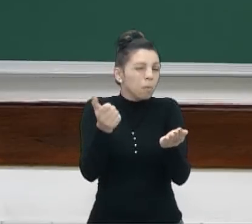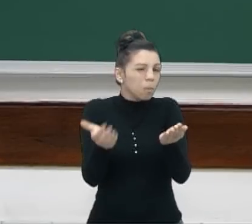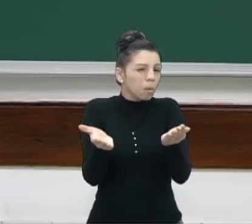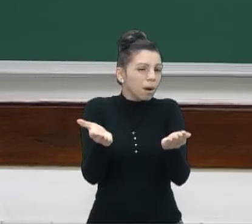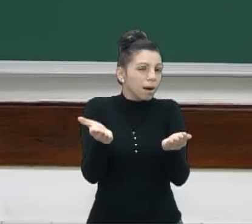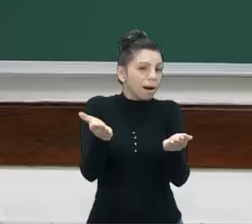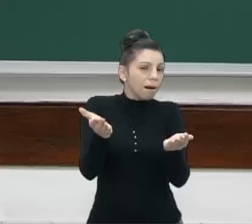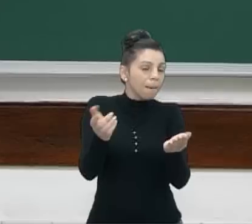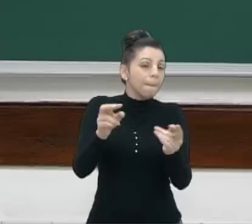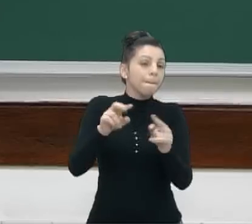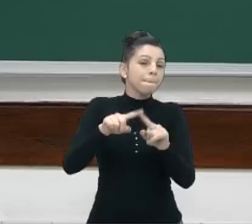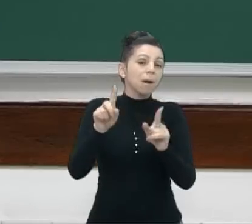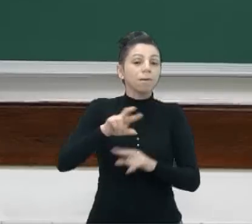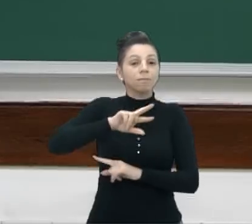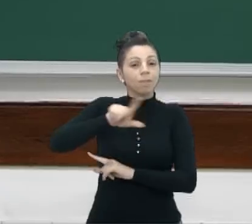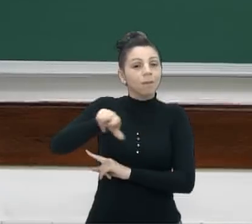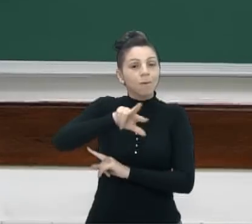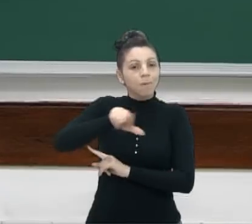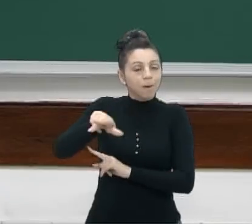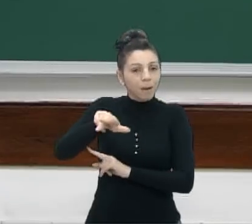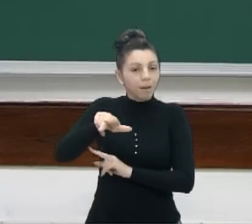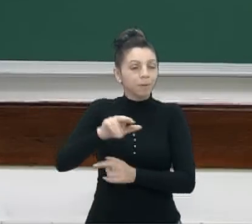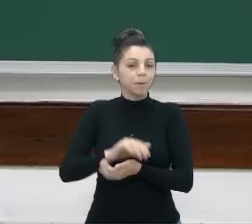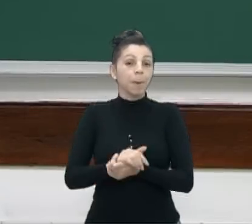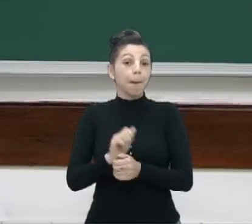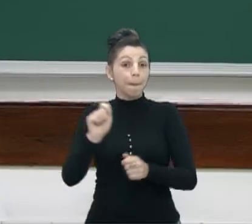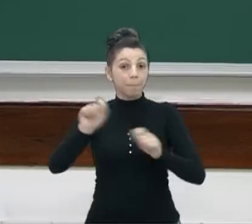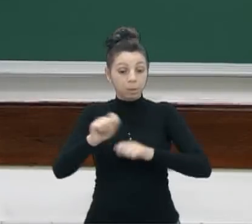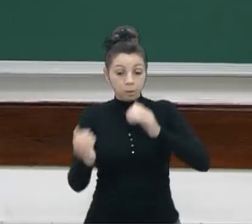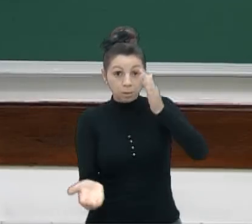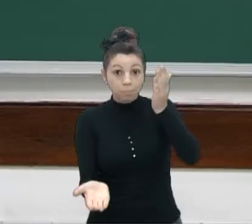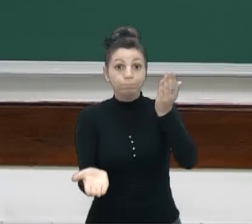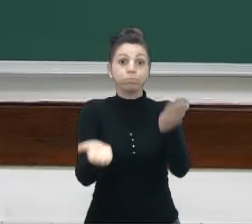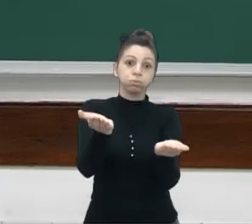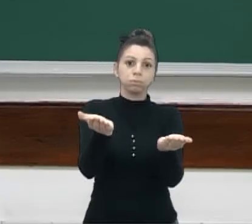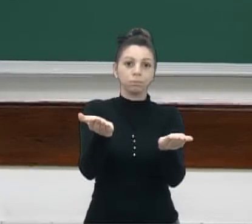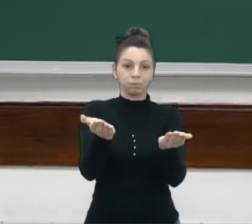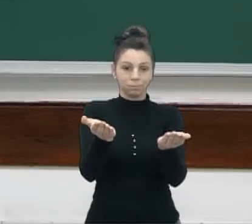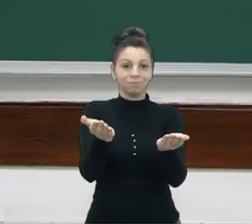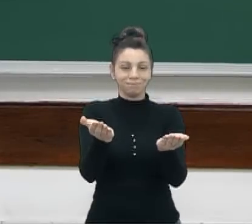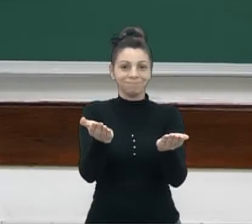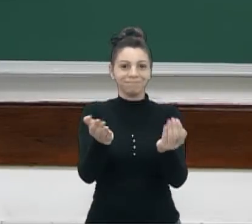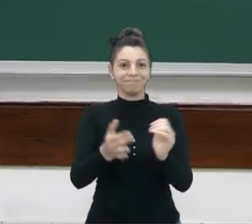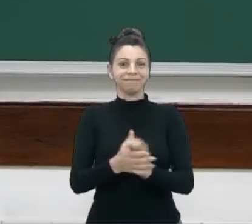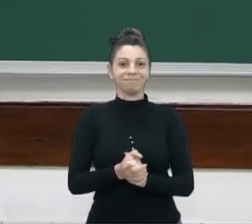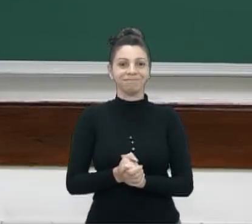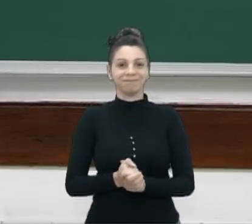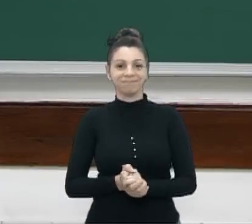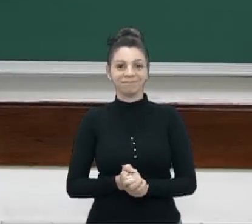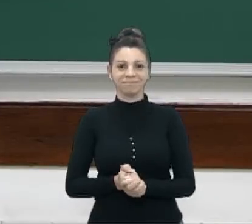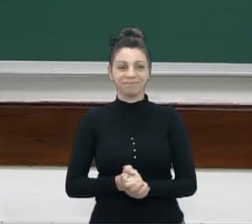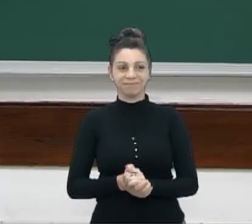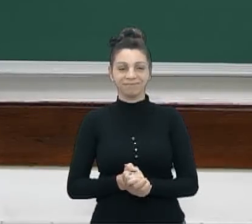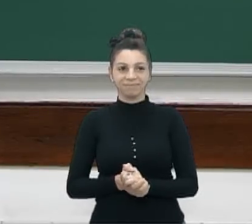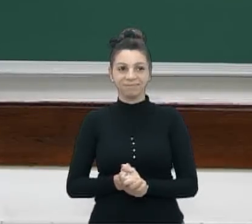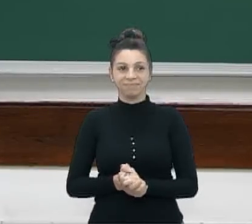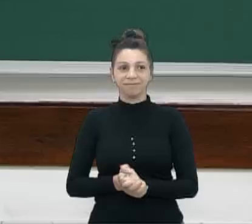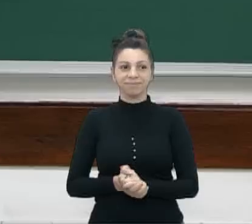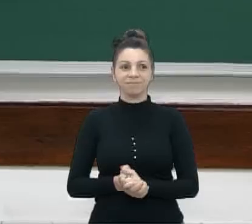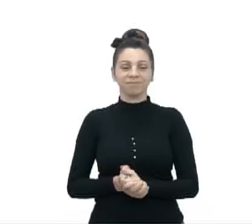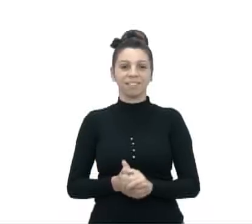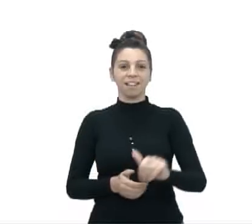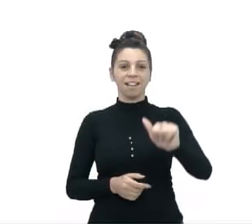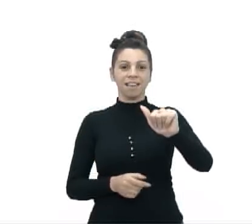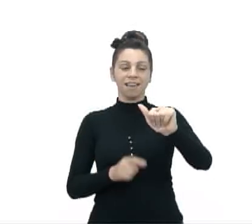O quase pra gente não funciona, certo? Muito bem. E aí? Então, a letra A,